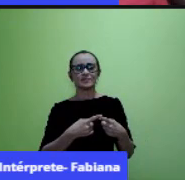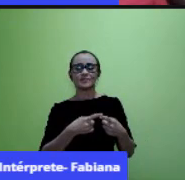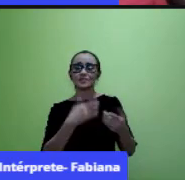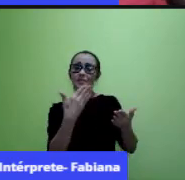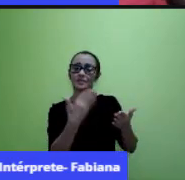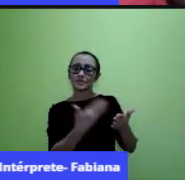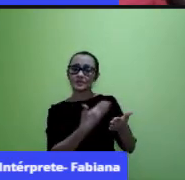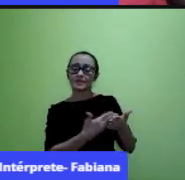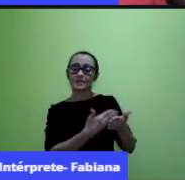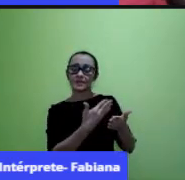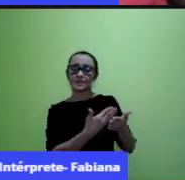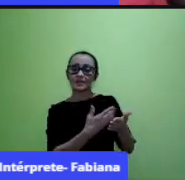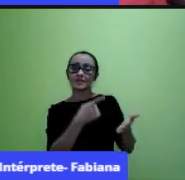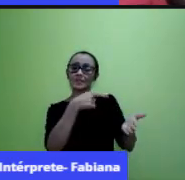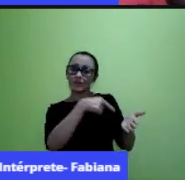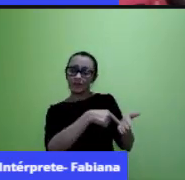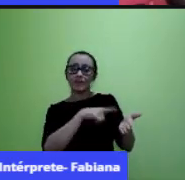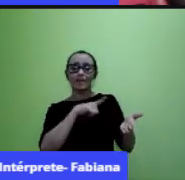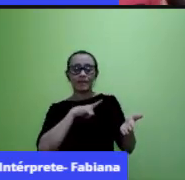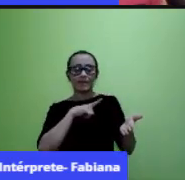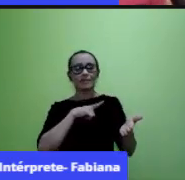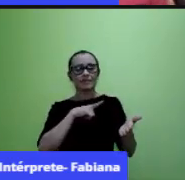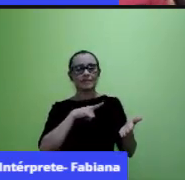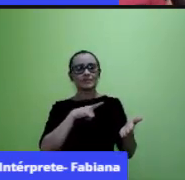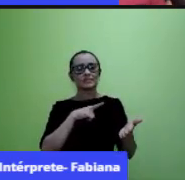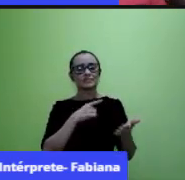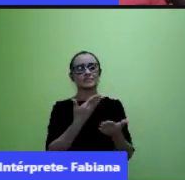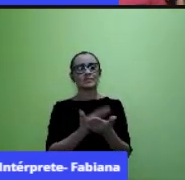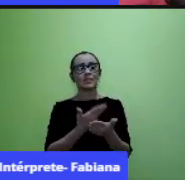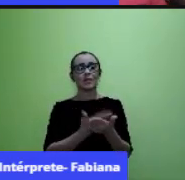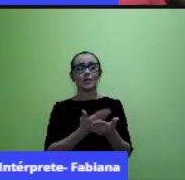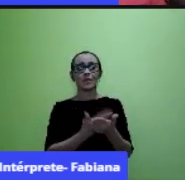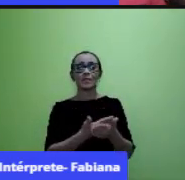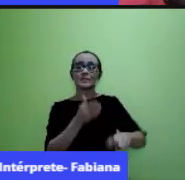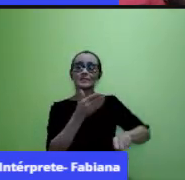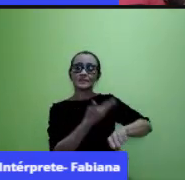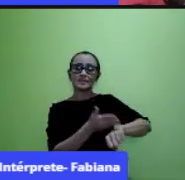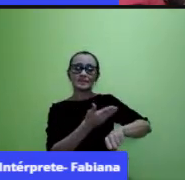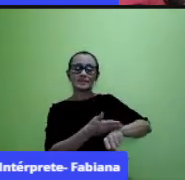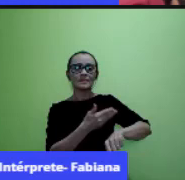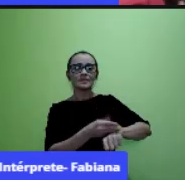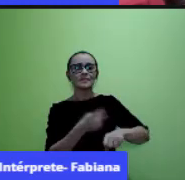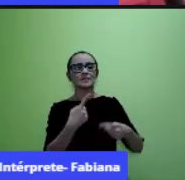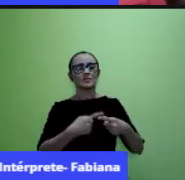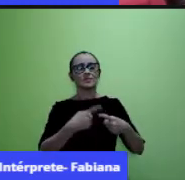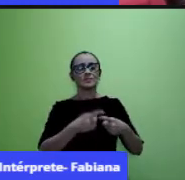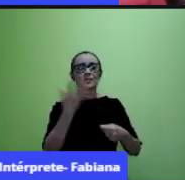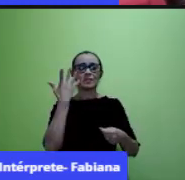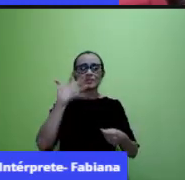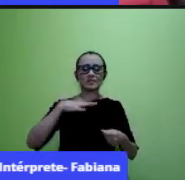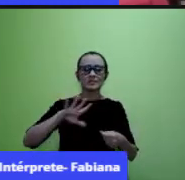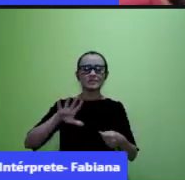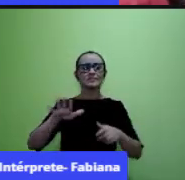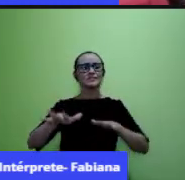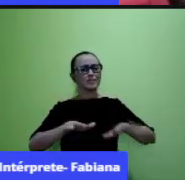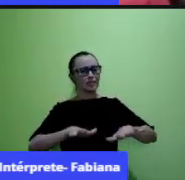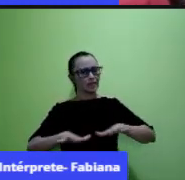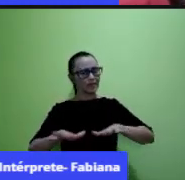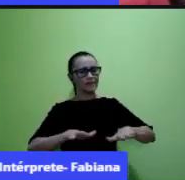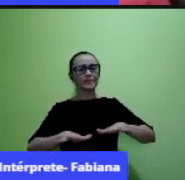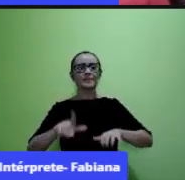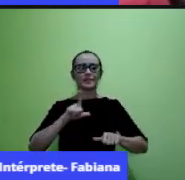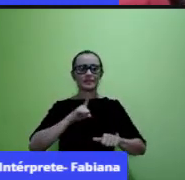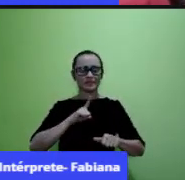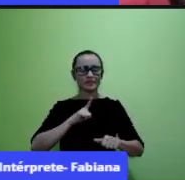aulas práticas? Porque nós queremos que essa criança se movimente o mais que ela puder. Nós sabemos